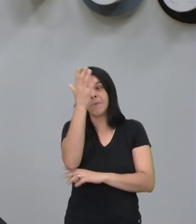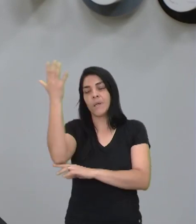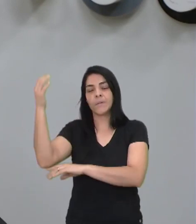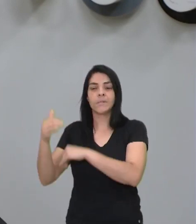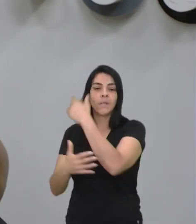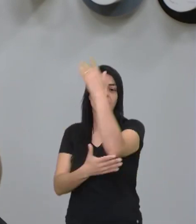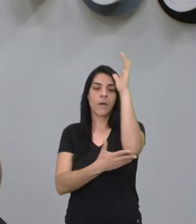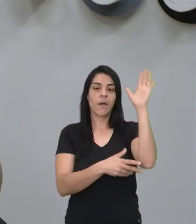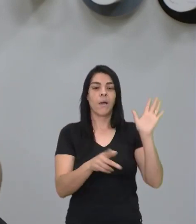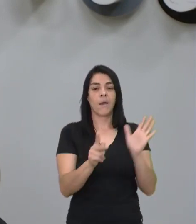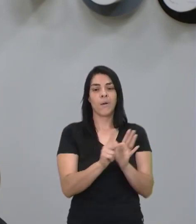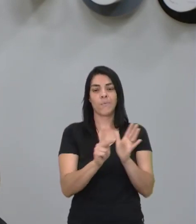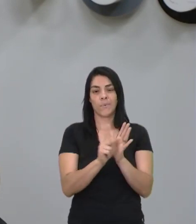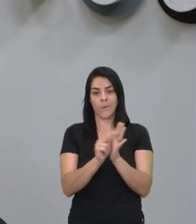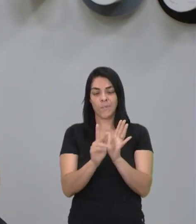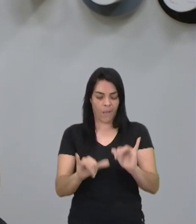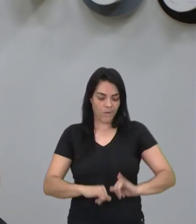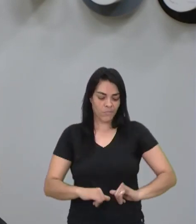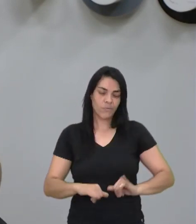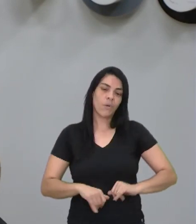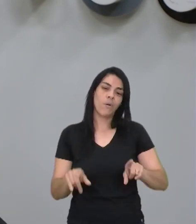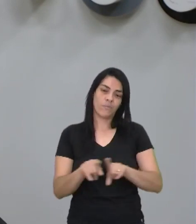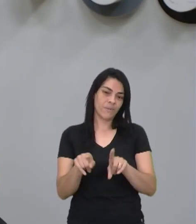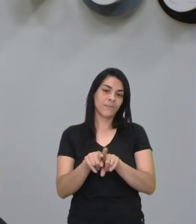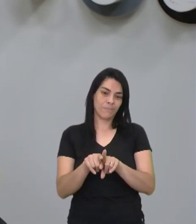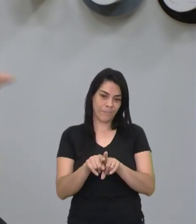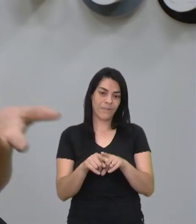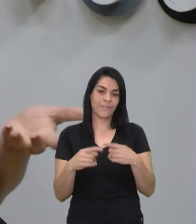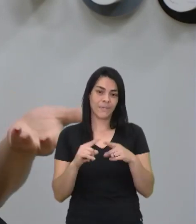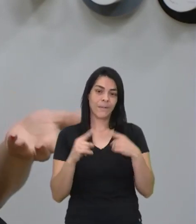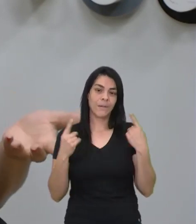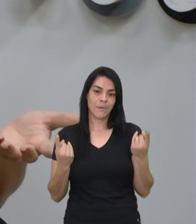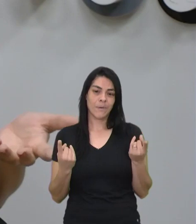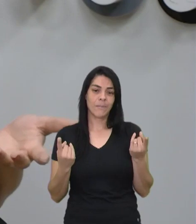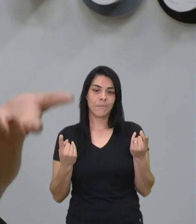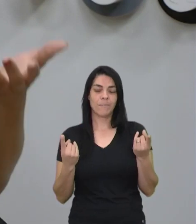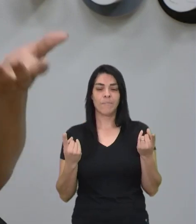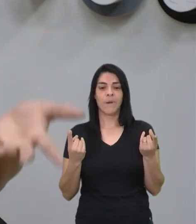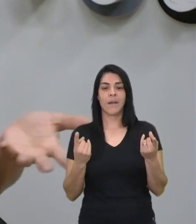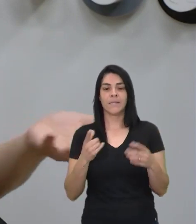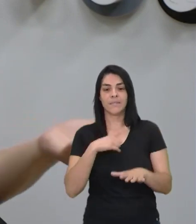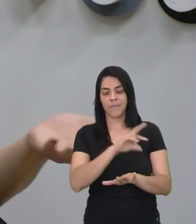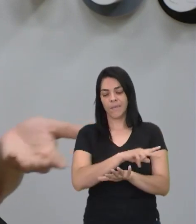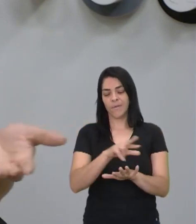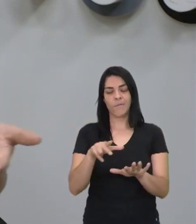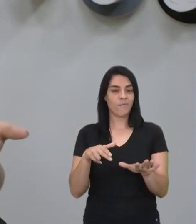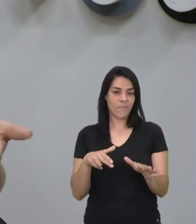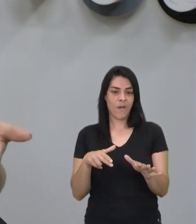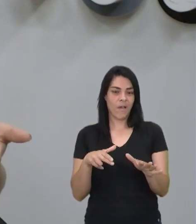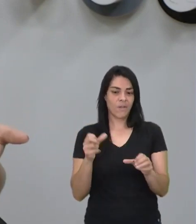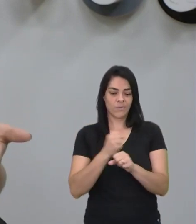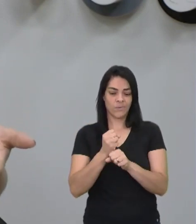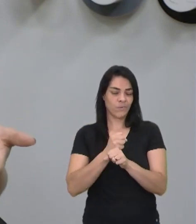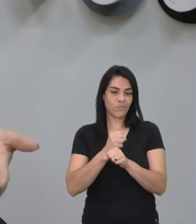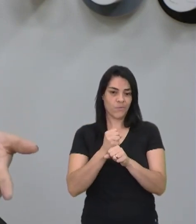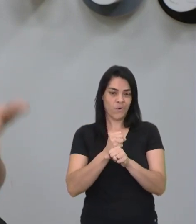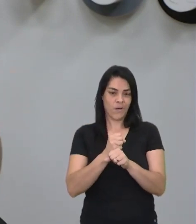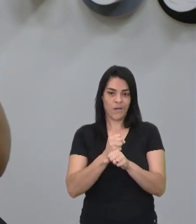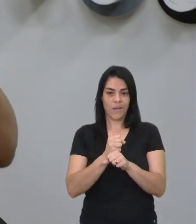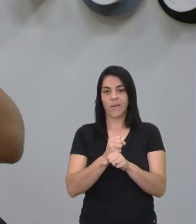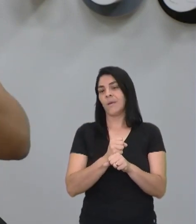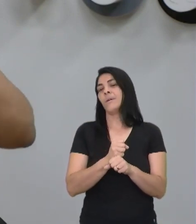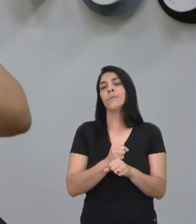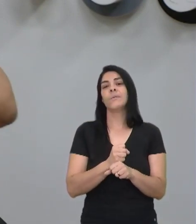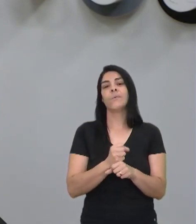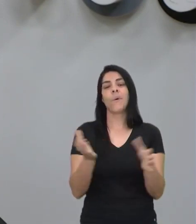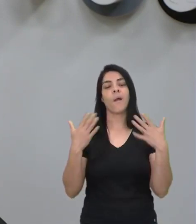gente não tem praticamente... Aqui em São Paulo é mais nítido isso, né? Mas estações do ano, você não sabe qual estação do ano você está, né, gente? A